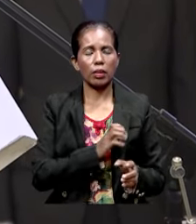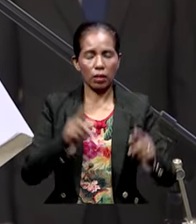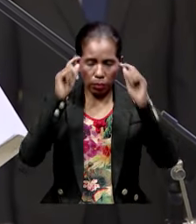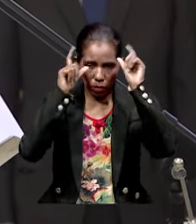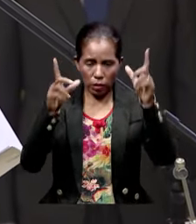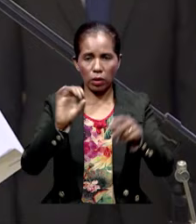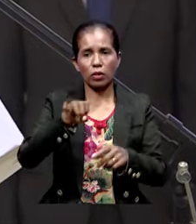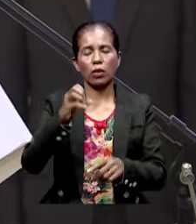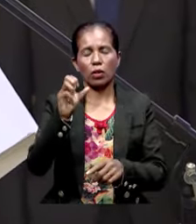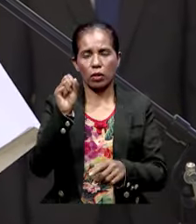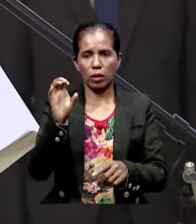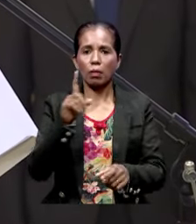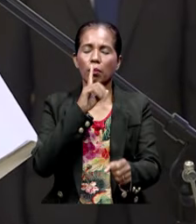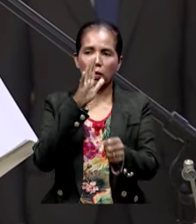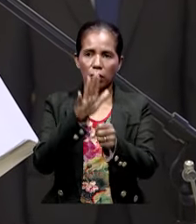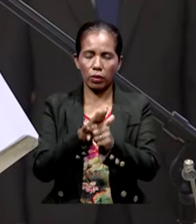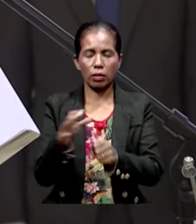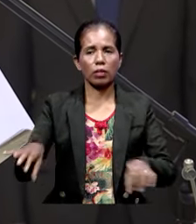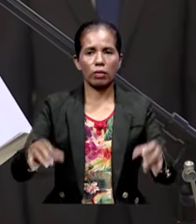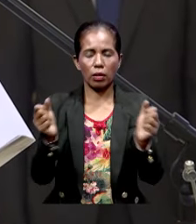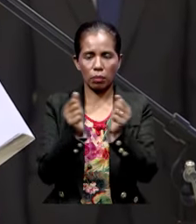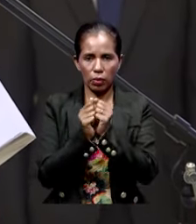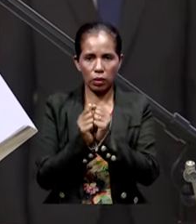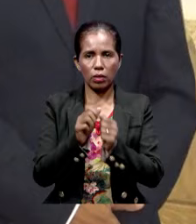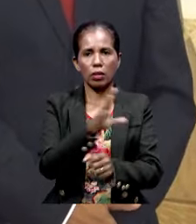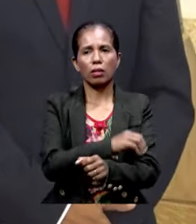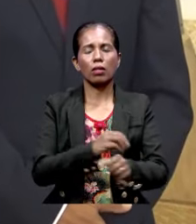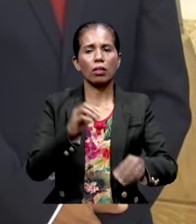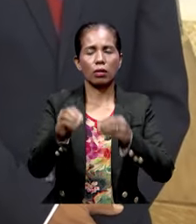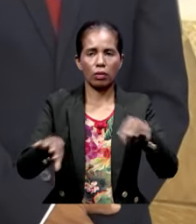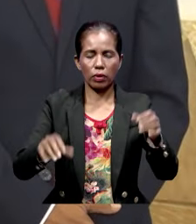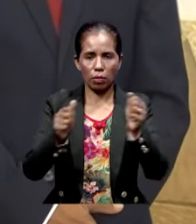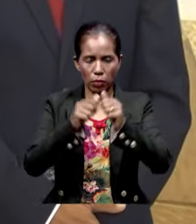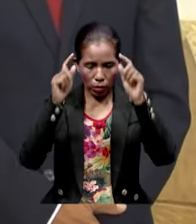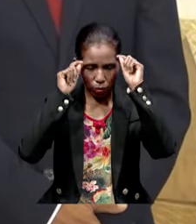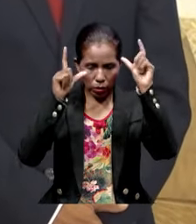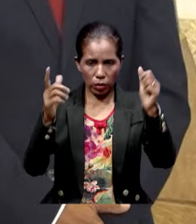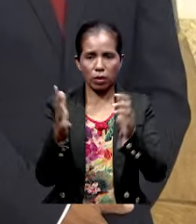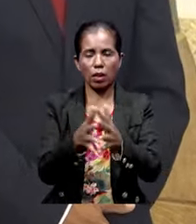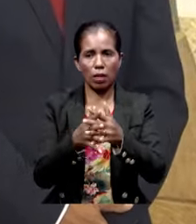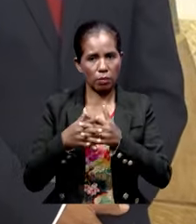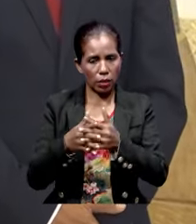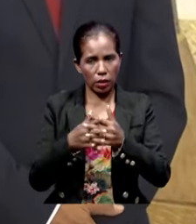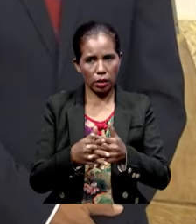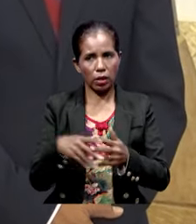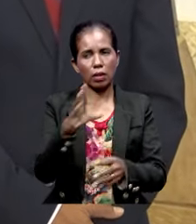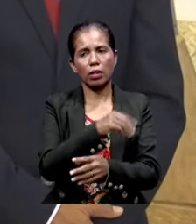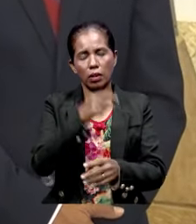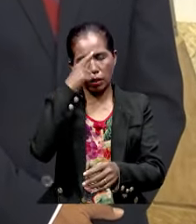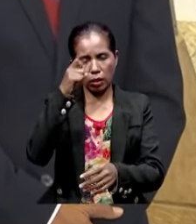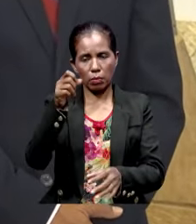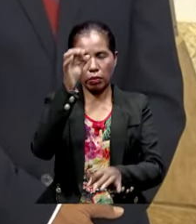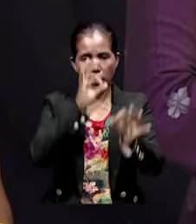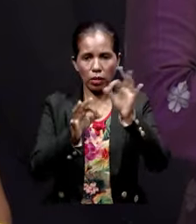América, José Luís Guterres, promete seu esforço rodeamente em lutar a relação entre Timor-Leste e os Estados Unidos da América, também